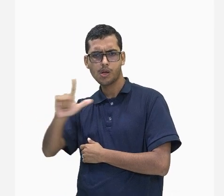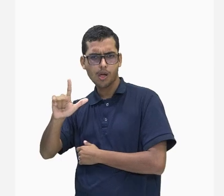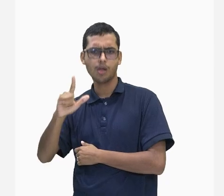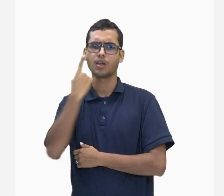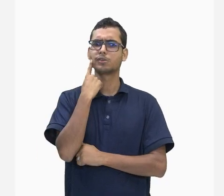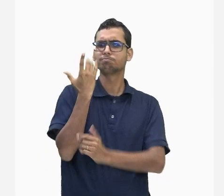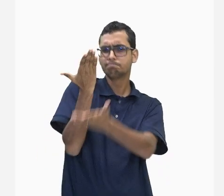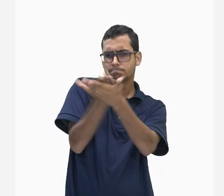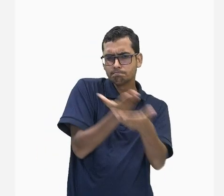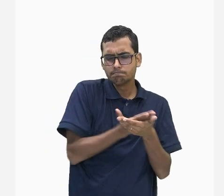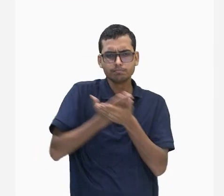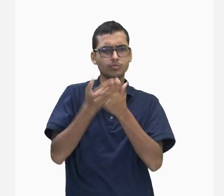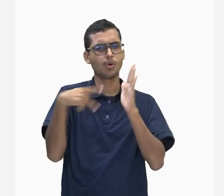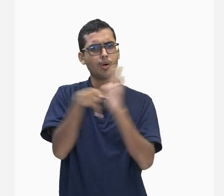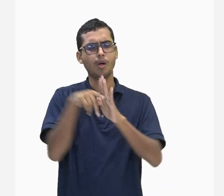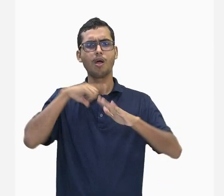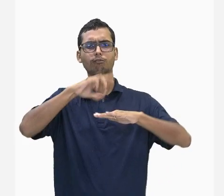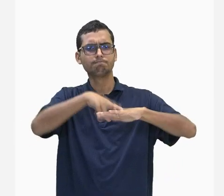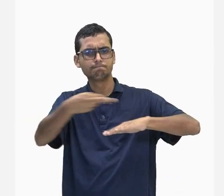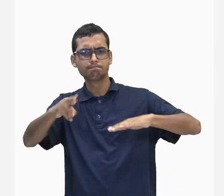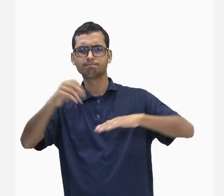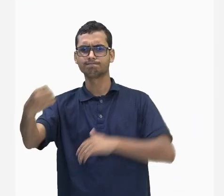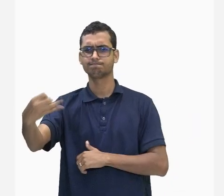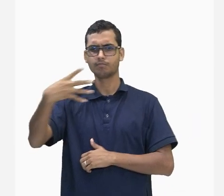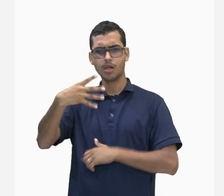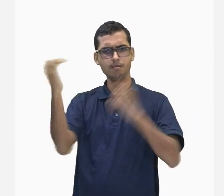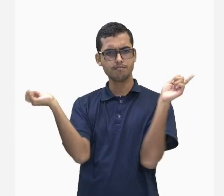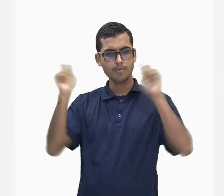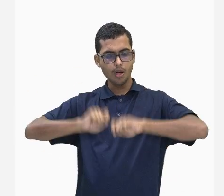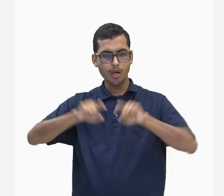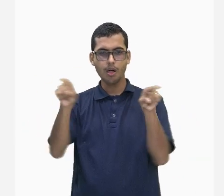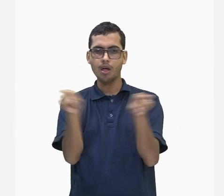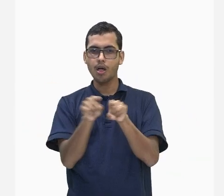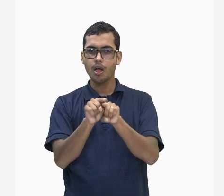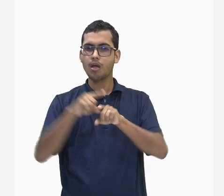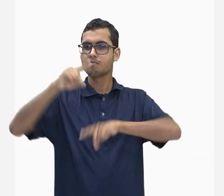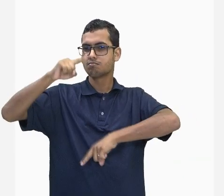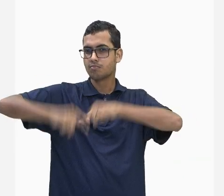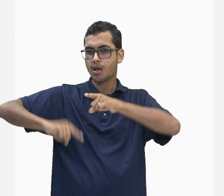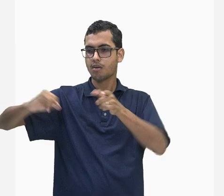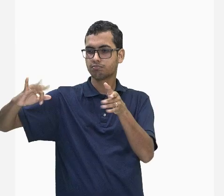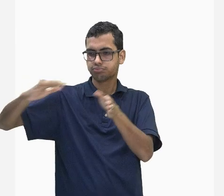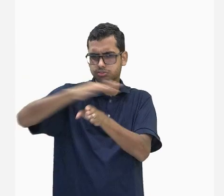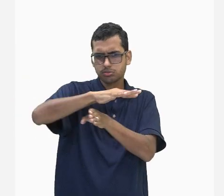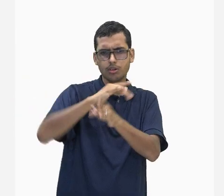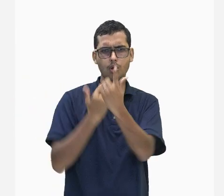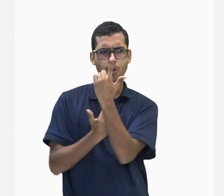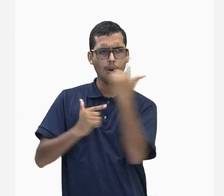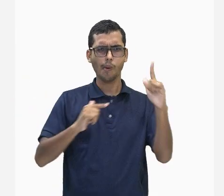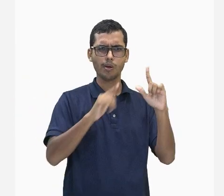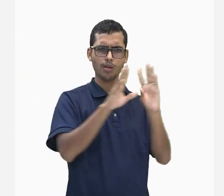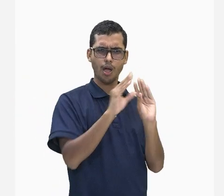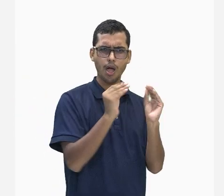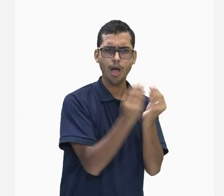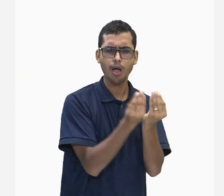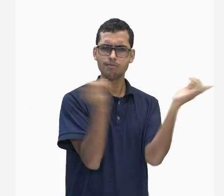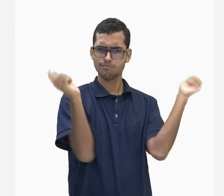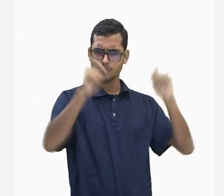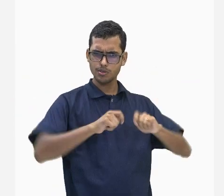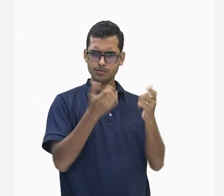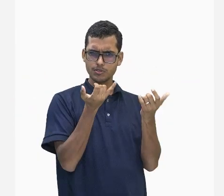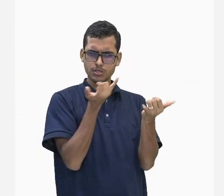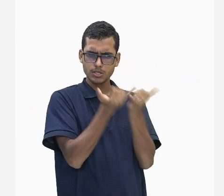de raio-x quando ele pensou o seguinte: se os raios-x podem atravessar materiais, será que certos minerais também emitem algo